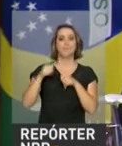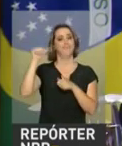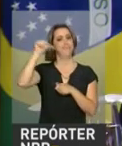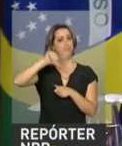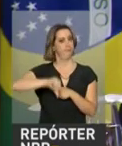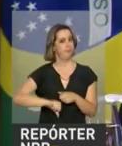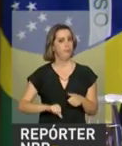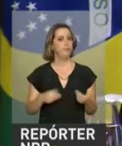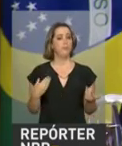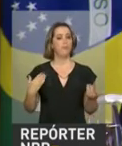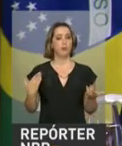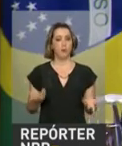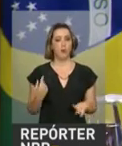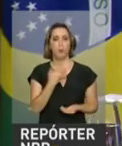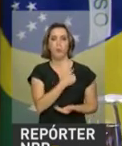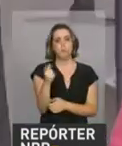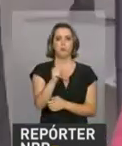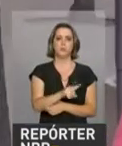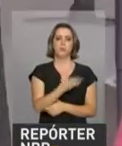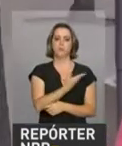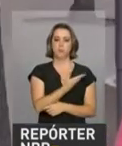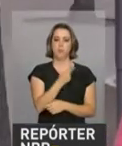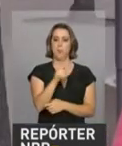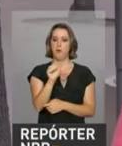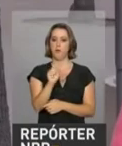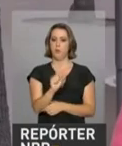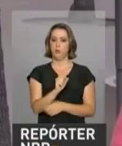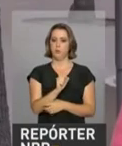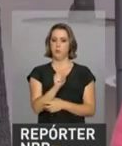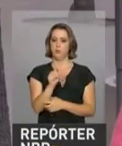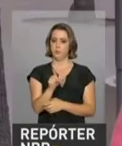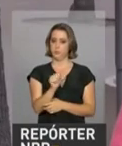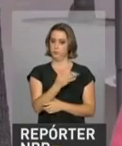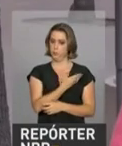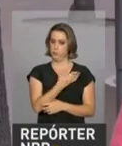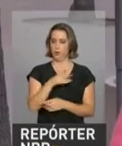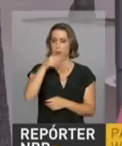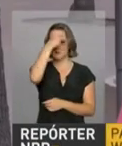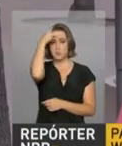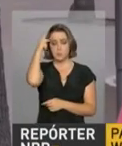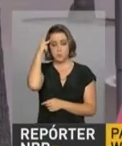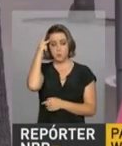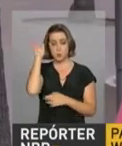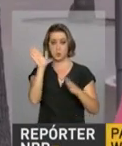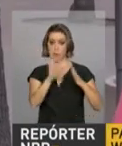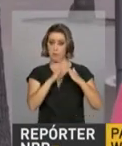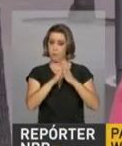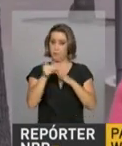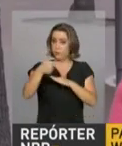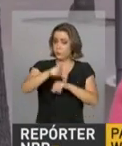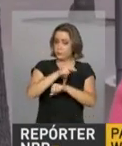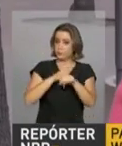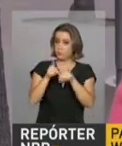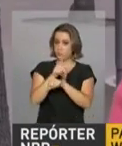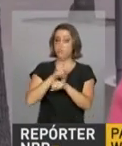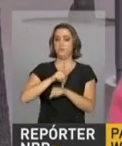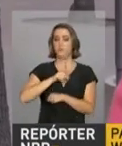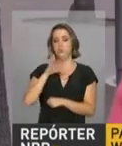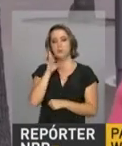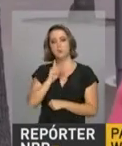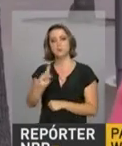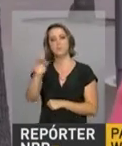desastroso para o governo federal. Os brasileiros que moram no exterior também têm direito a sacar o saldo das suas